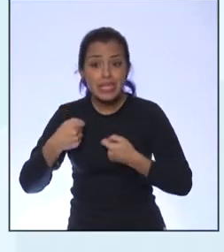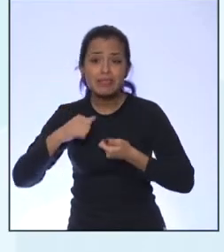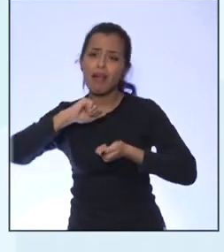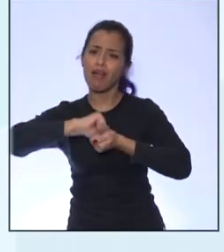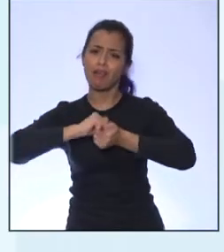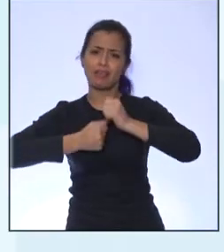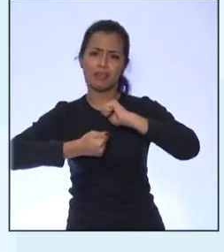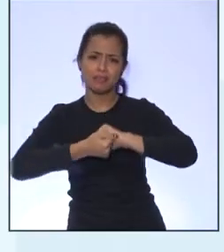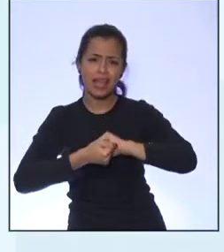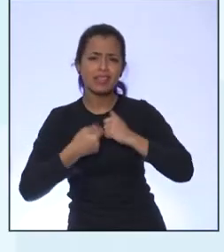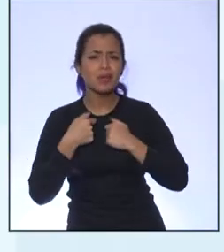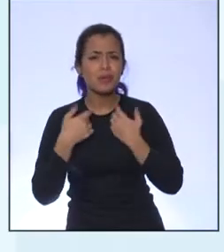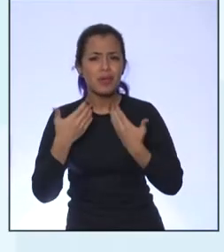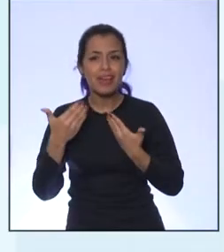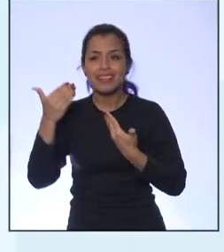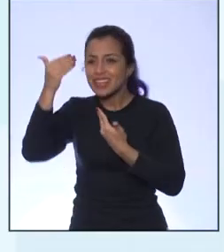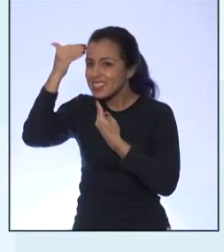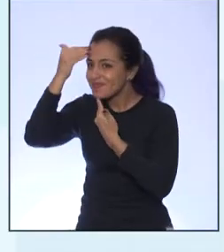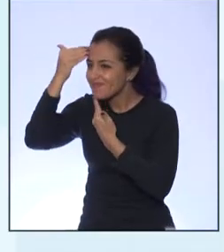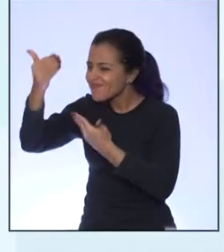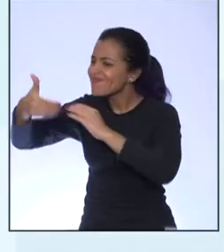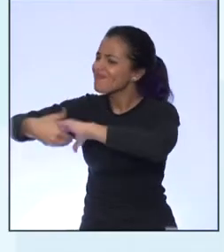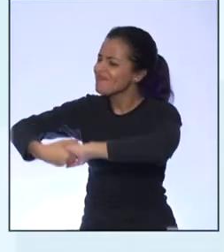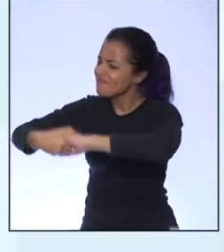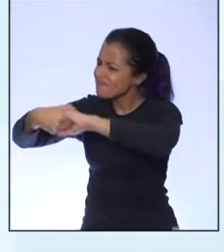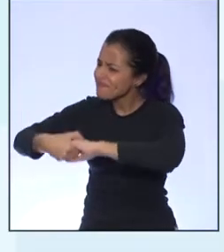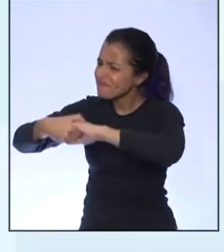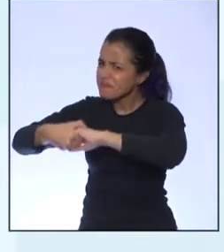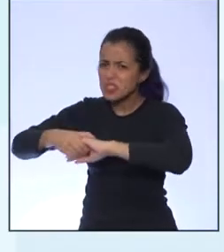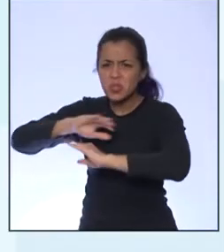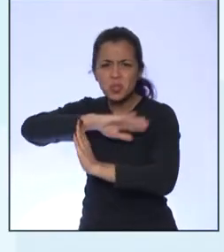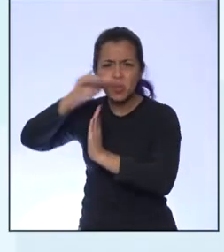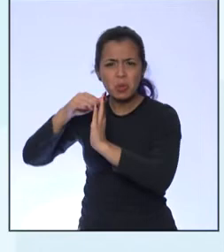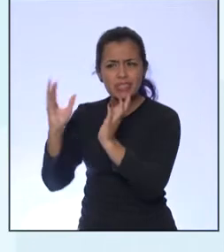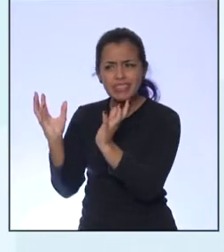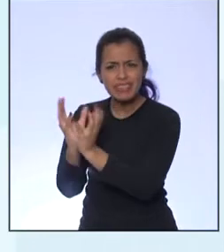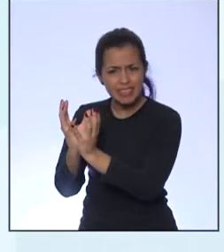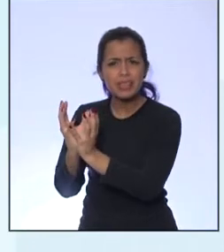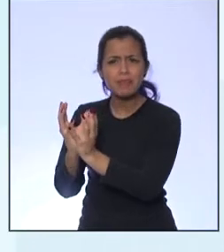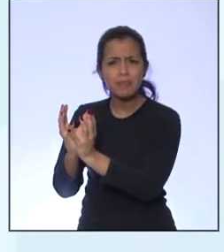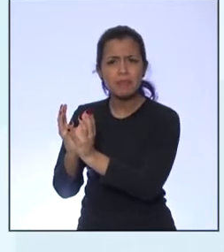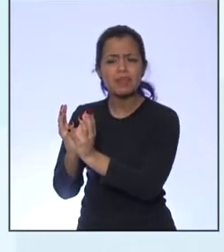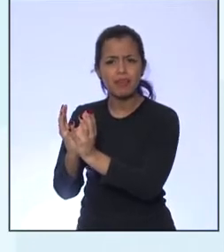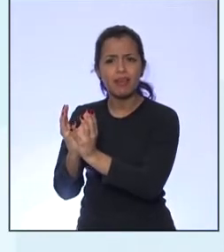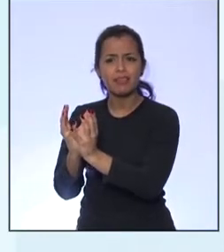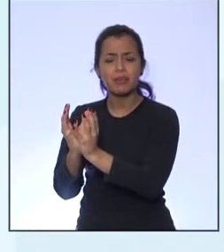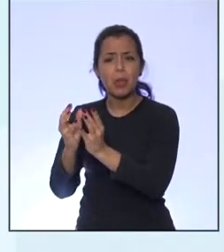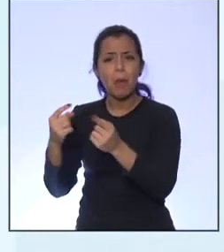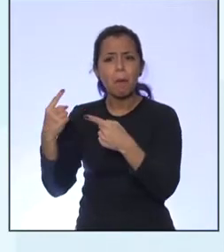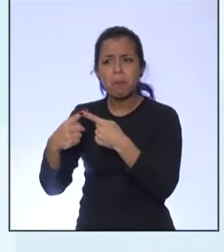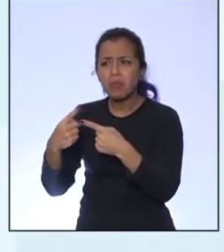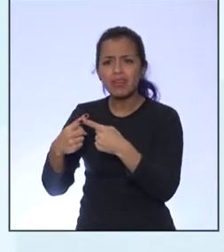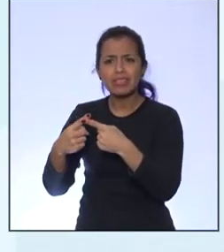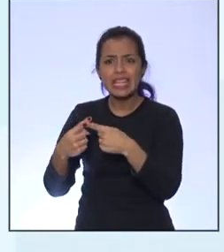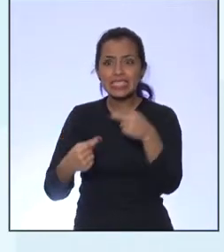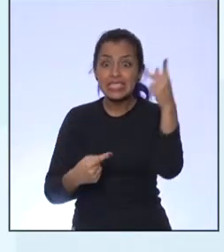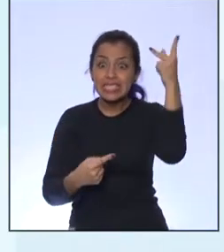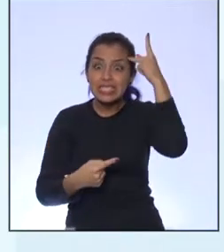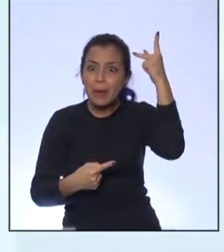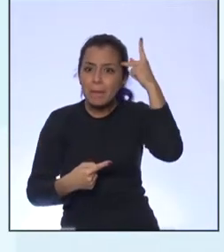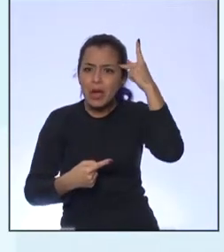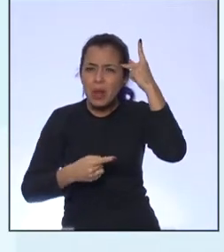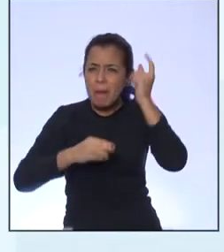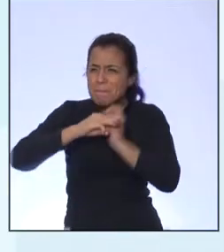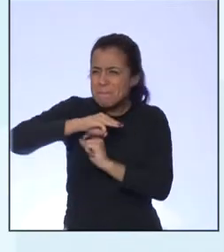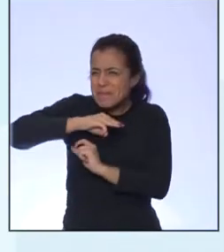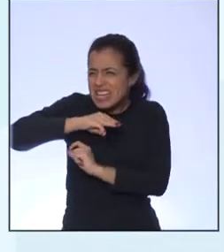muito parabenizar a Rocieli e toda a equipe. Impressionante como São Paulo, com a dimensão, eu